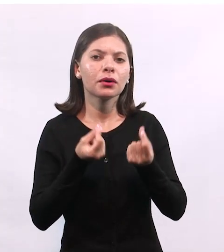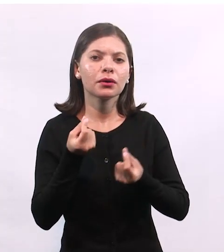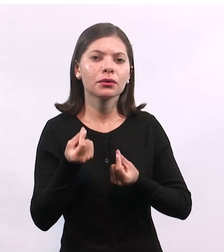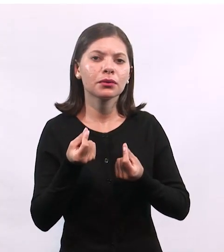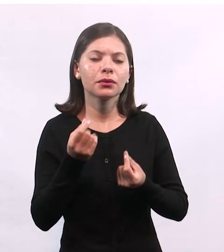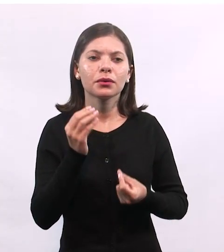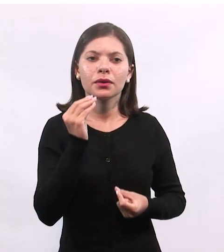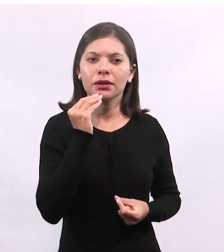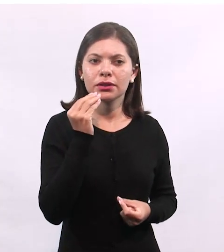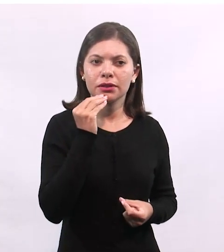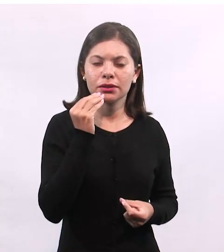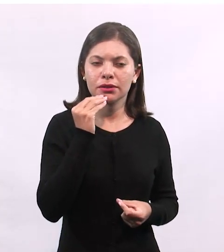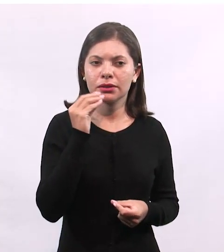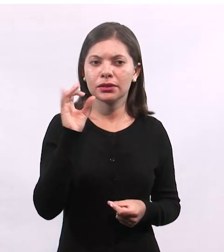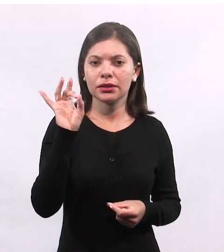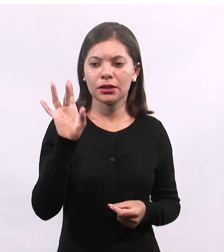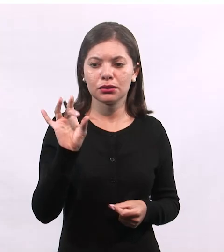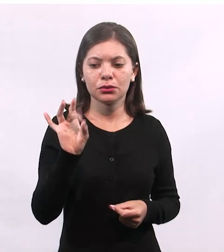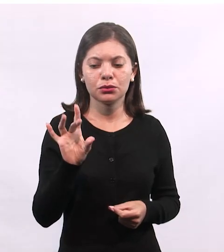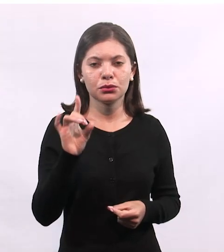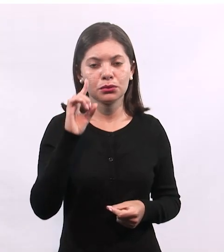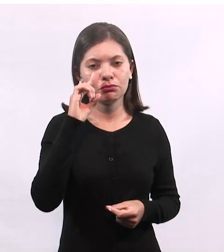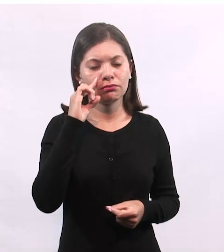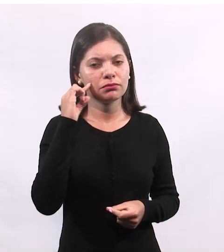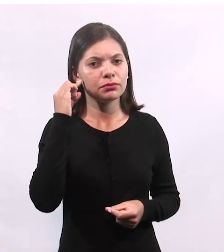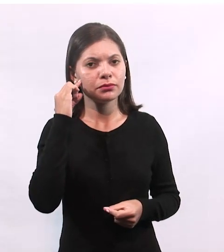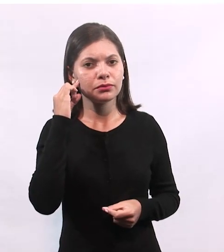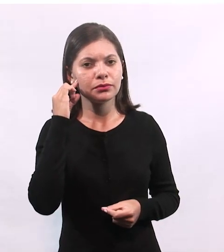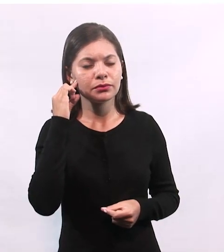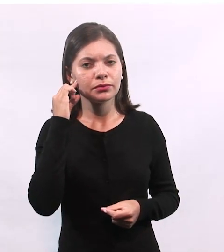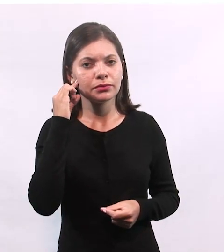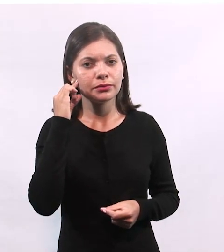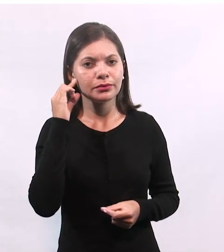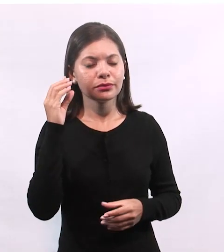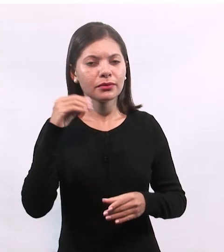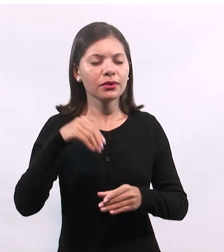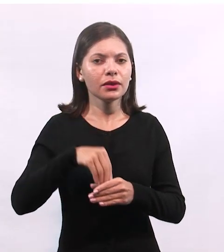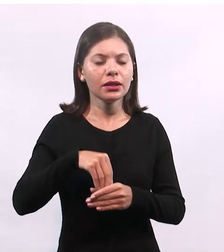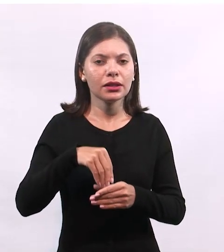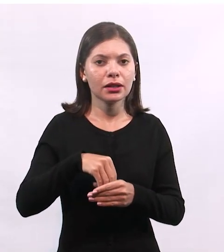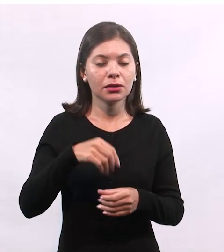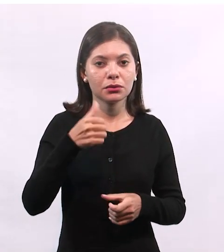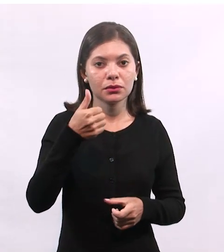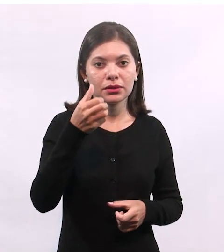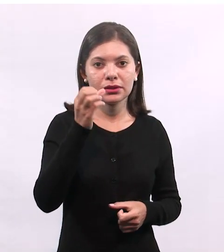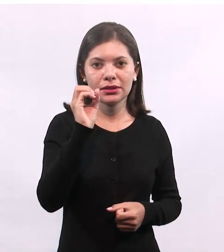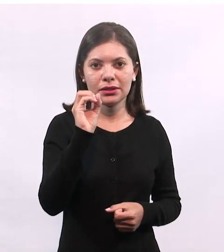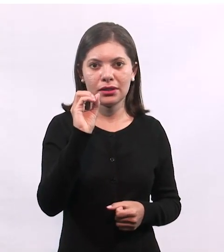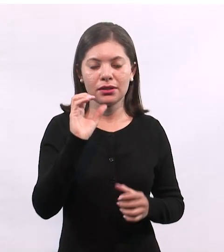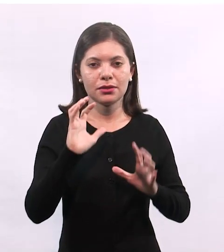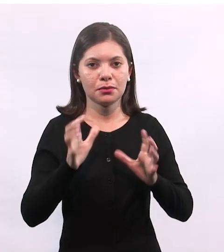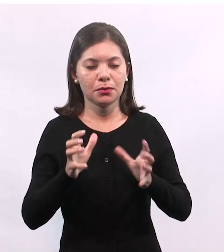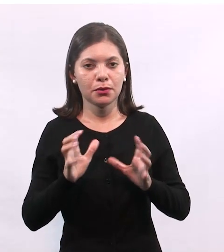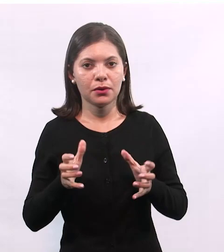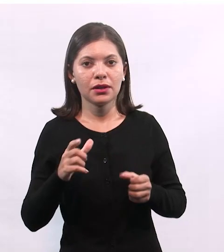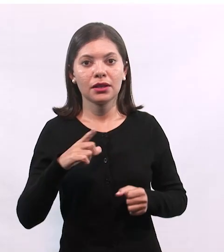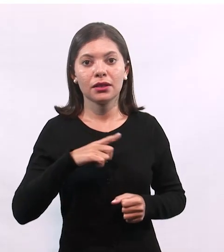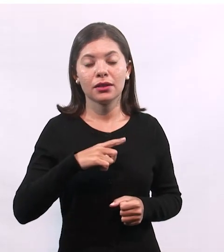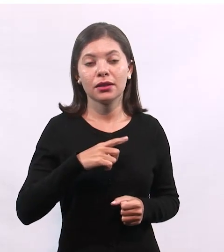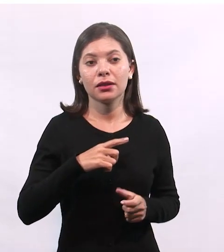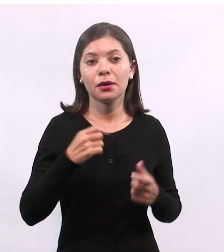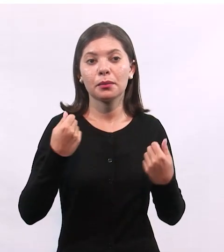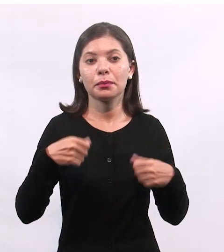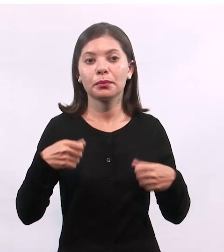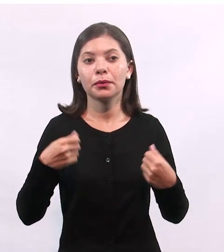é a probabilidade dela será azul ou amarela Então nesse caso dentro dessas bolas